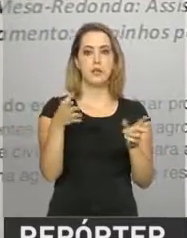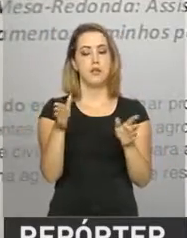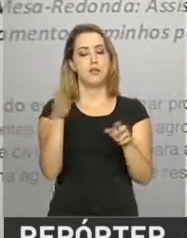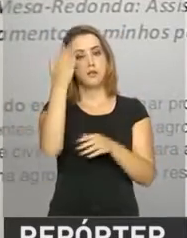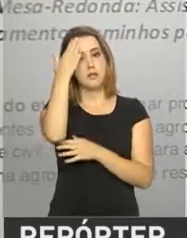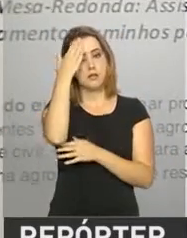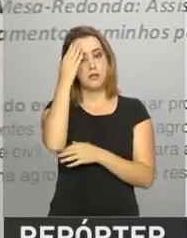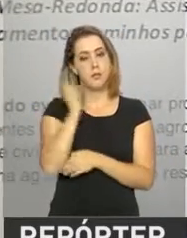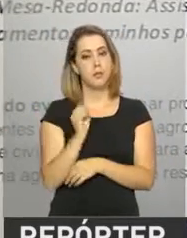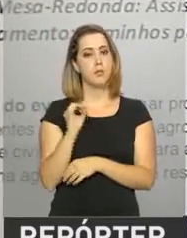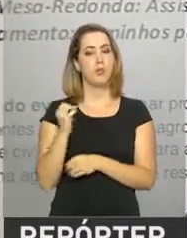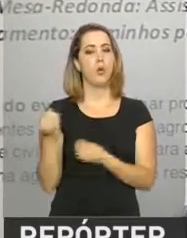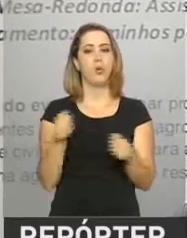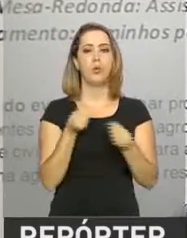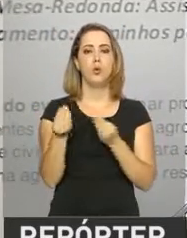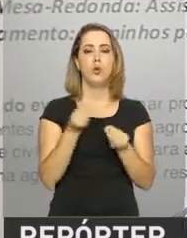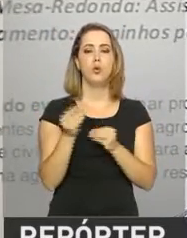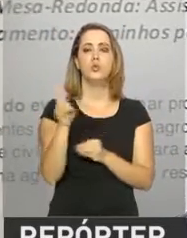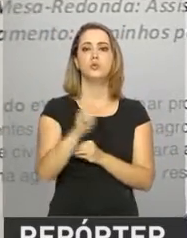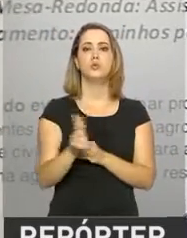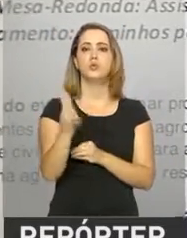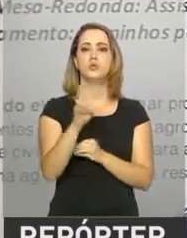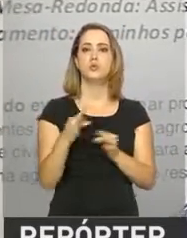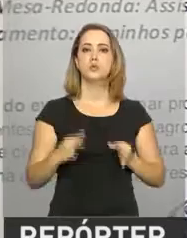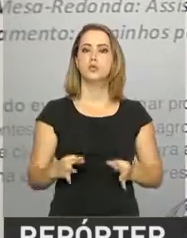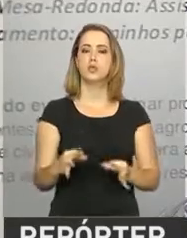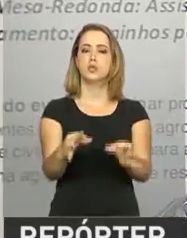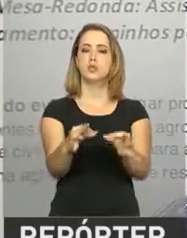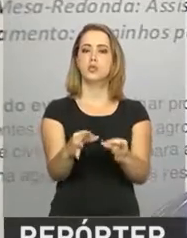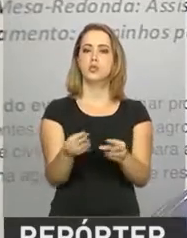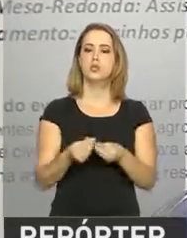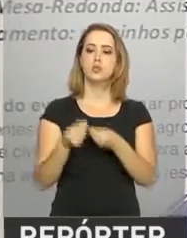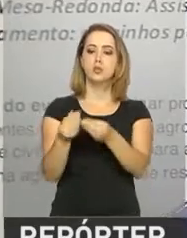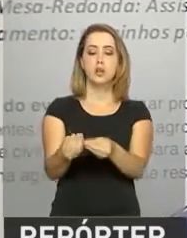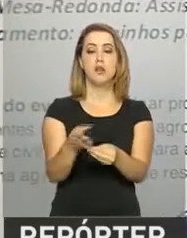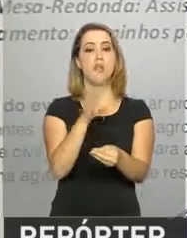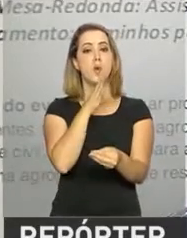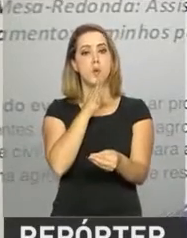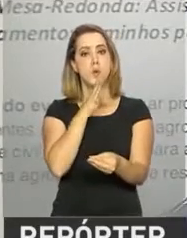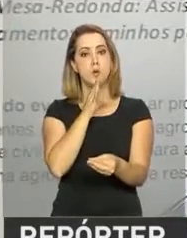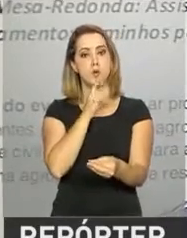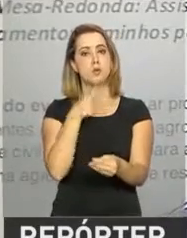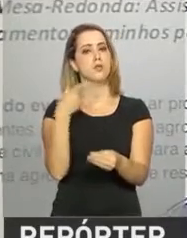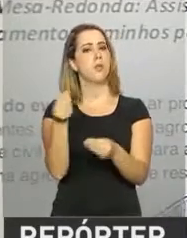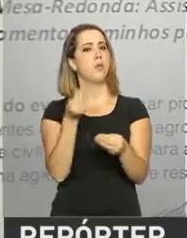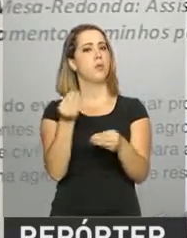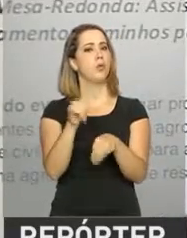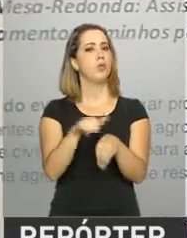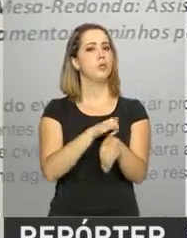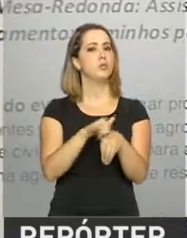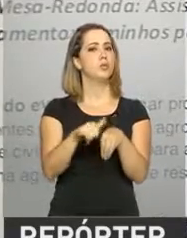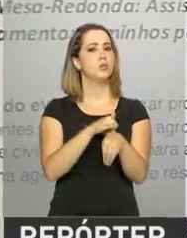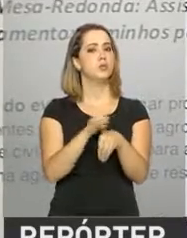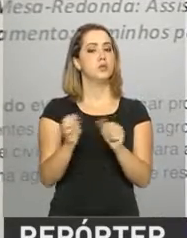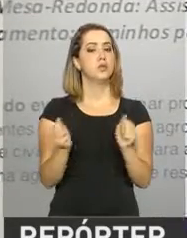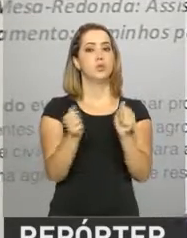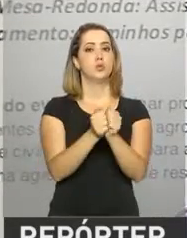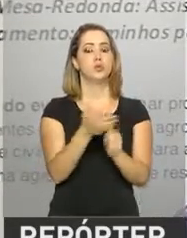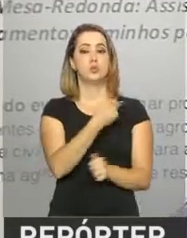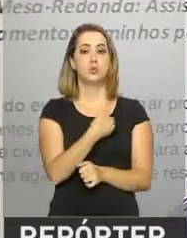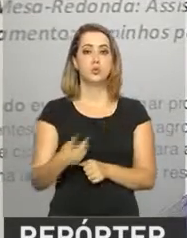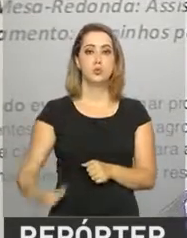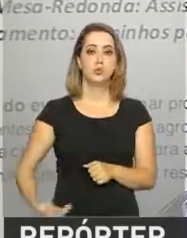essas tecnologias no campo. Então, ele se preocupou realmente em levar conhecimento para esse produtor, ou seja, estratégia junto com os governos